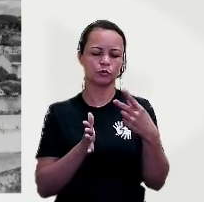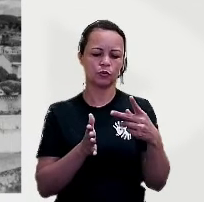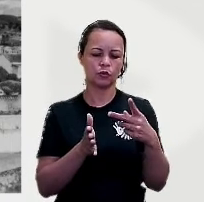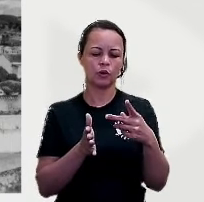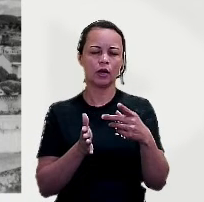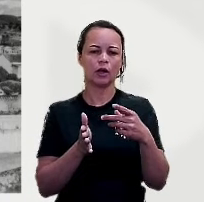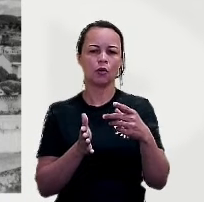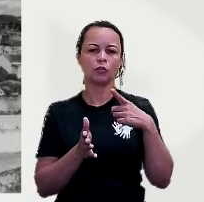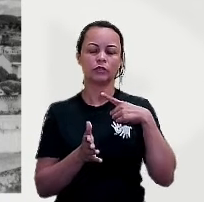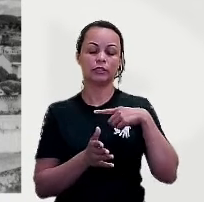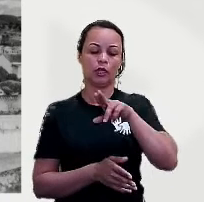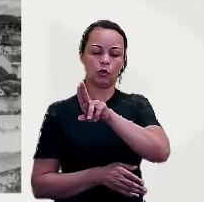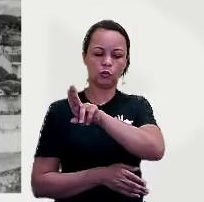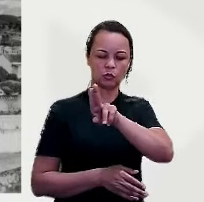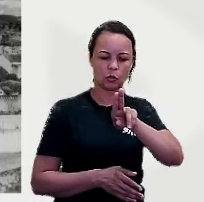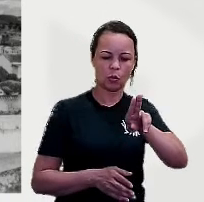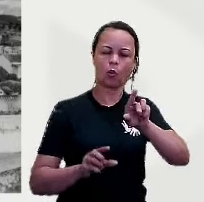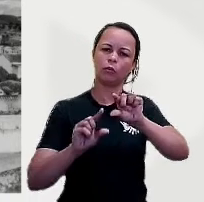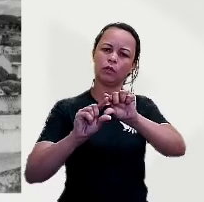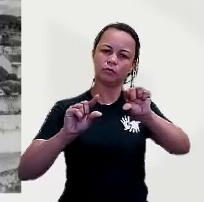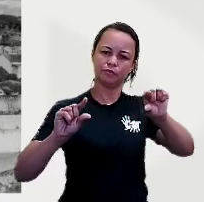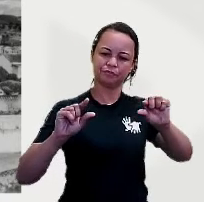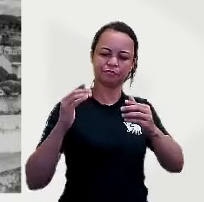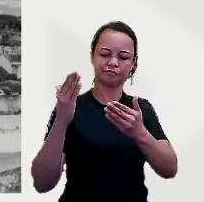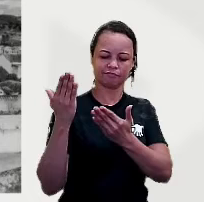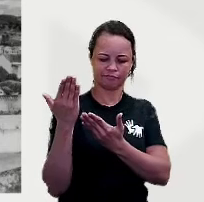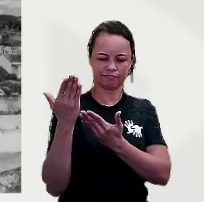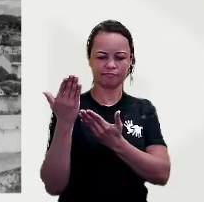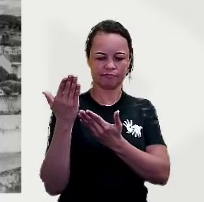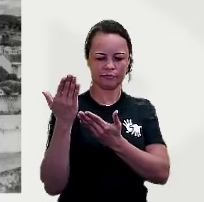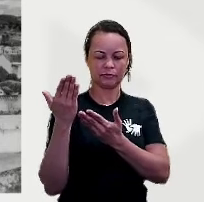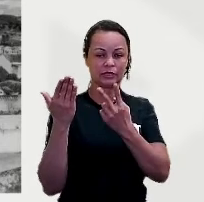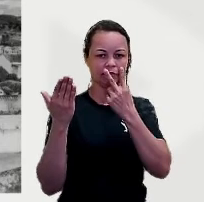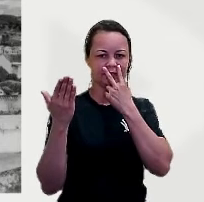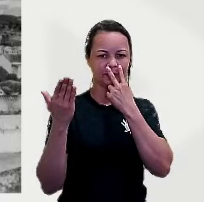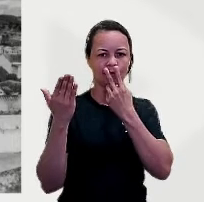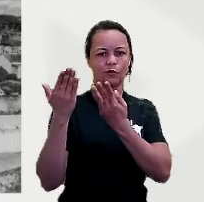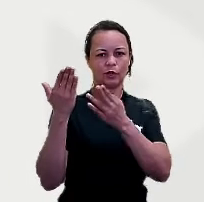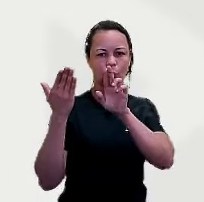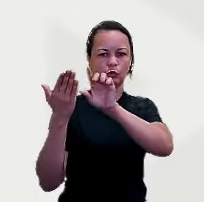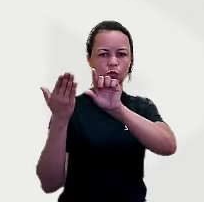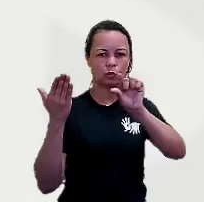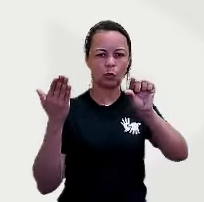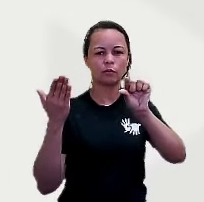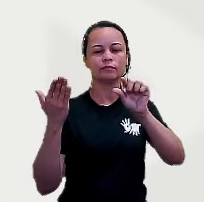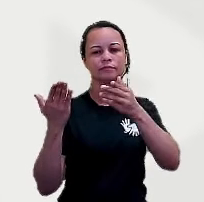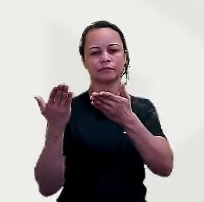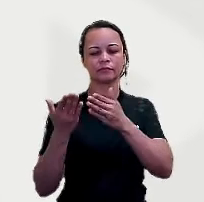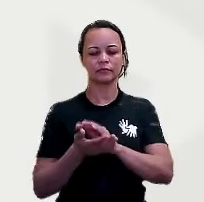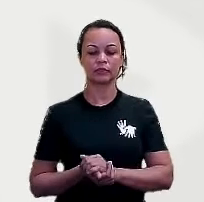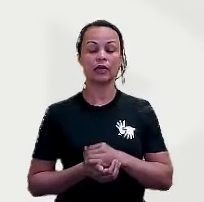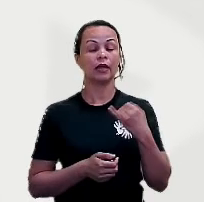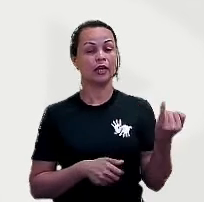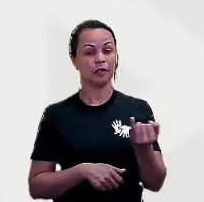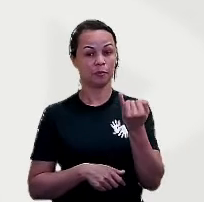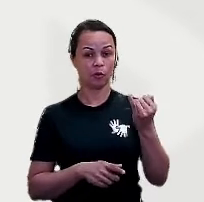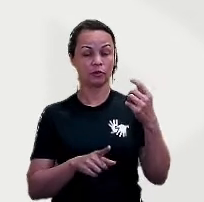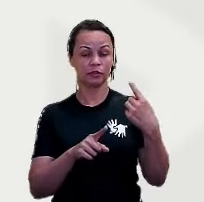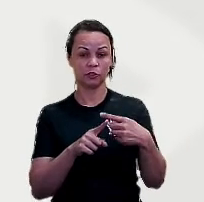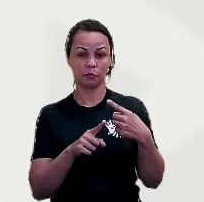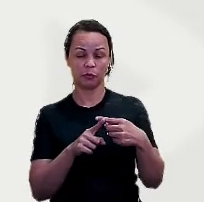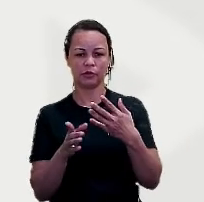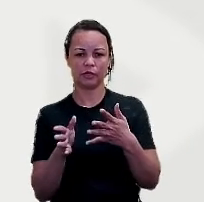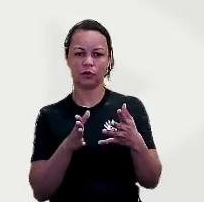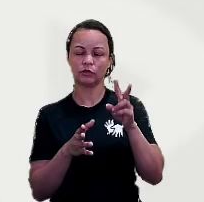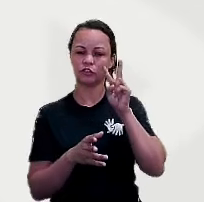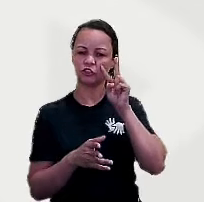passou-se a ser foi chamado de Vitória de Santo Antão, essa localidade. Isso é muito importante, porque quando a gente vai ver